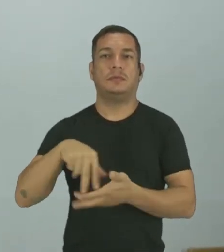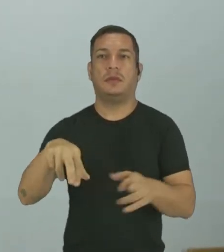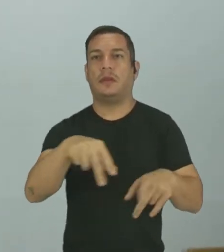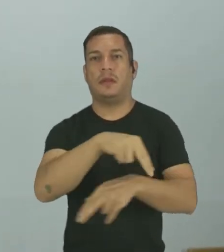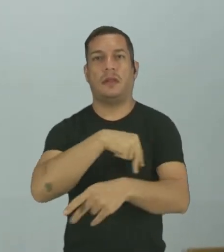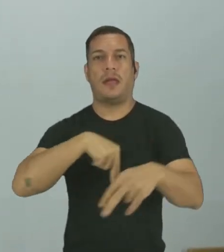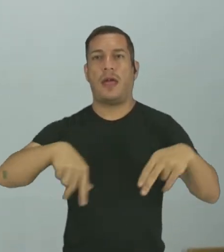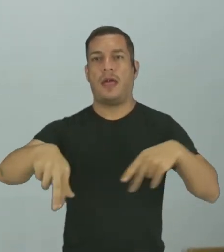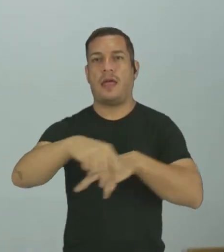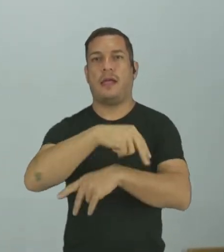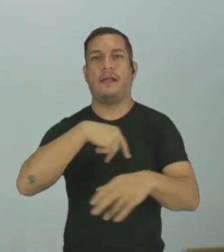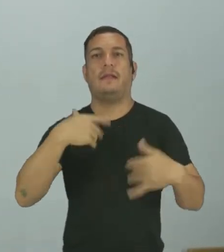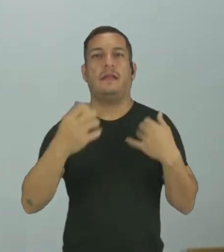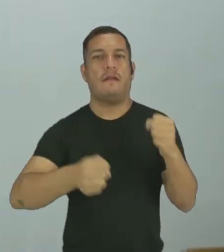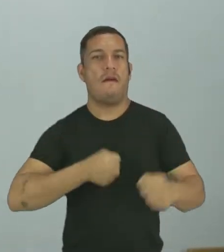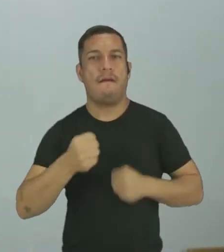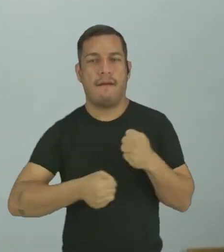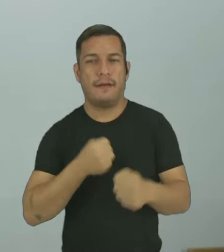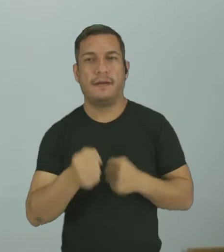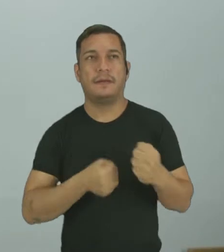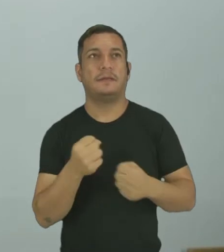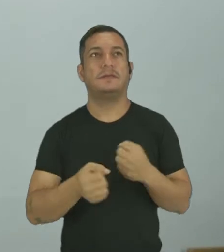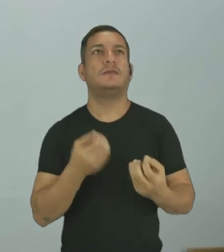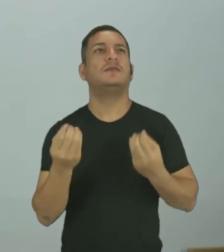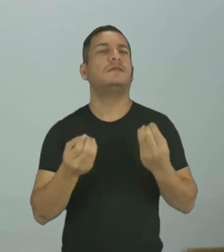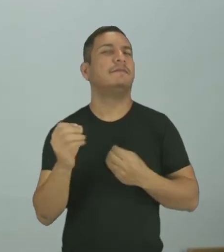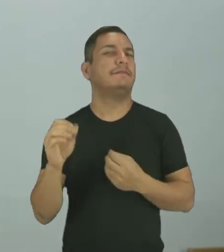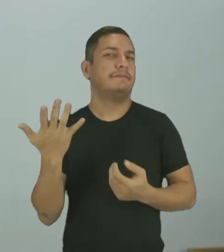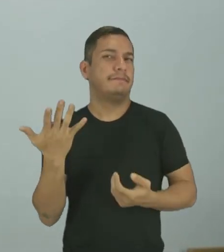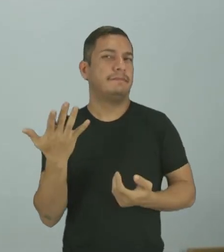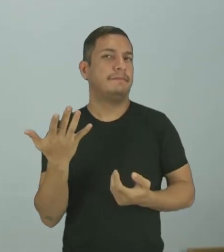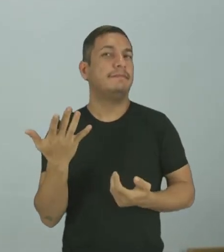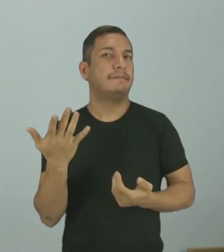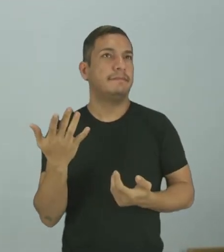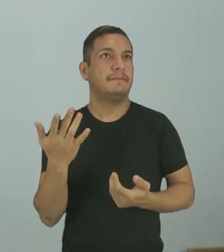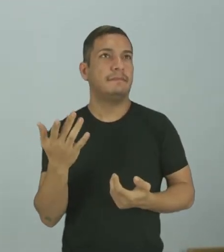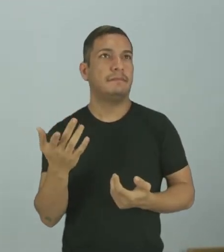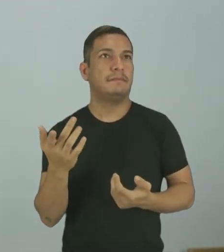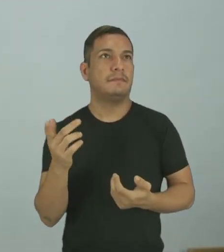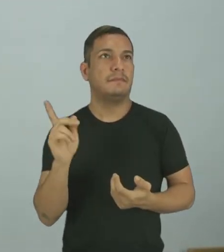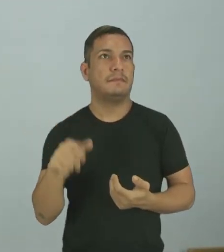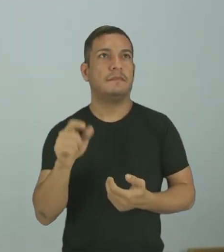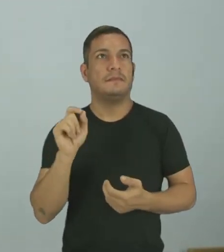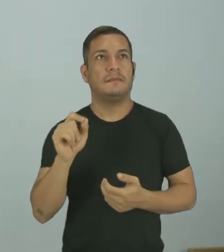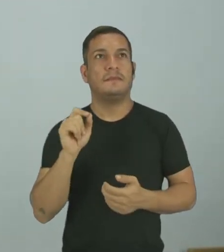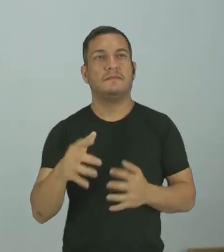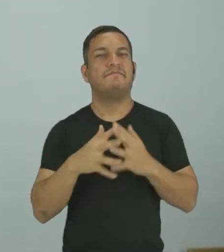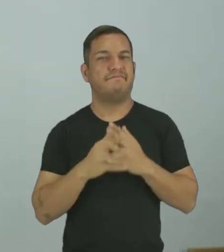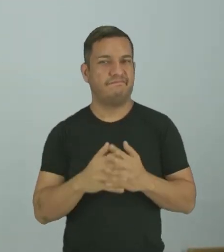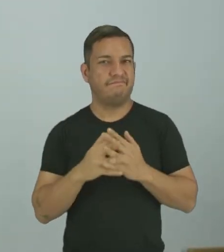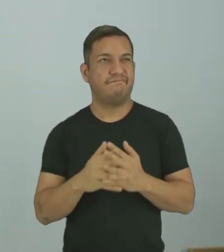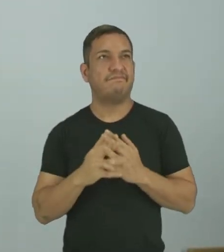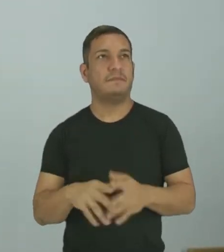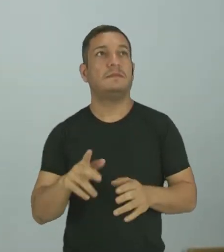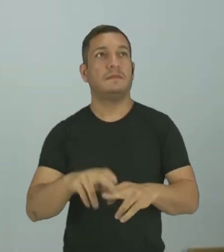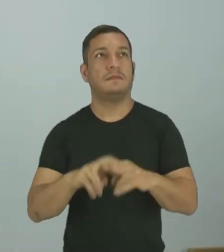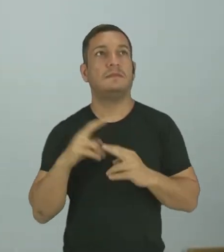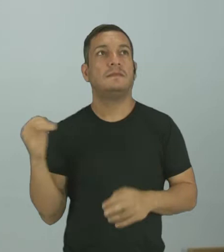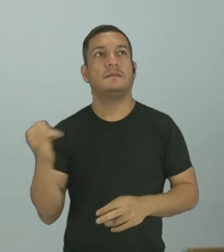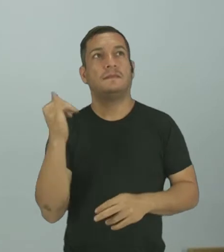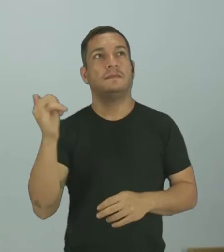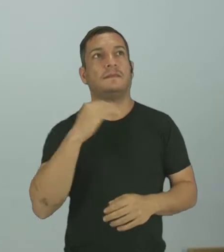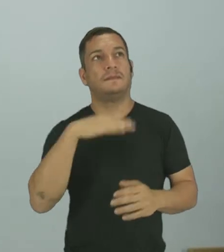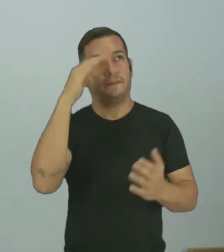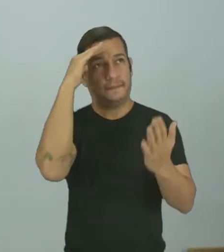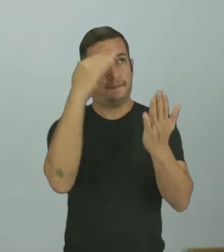pela sala, correndo, como seria? Seria uma mesmo. Então é importante seguir